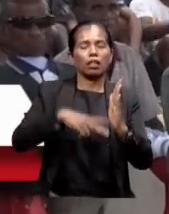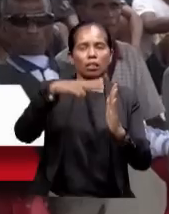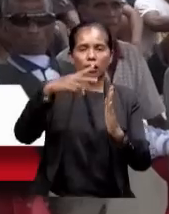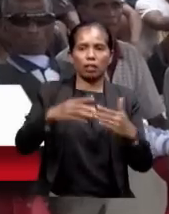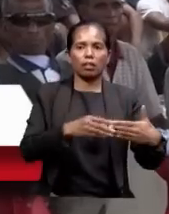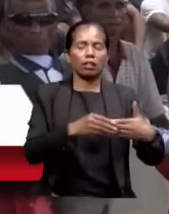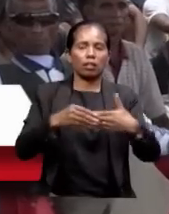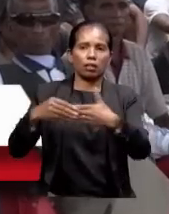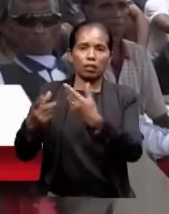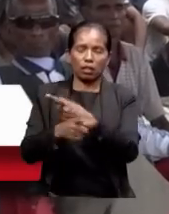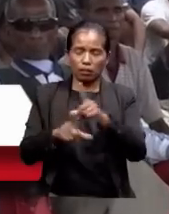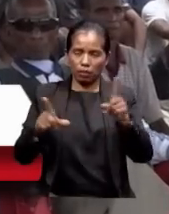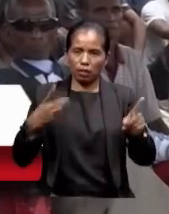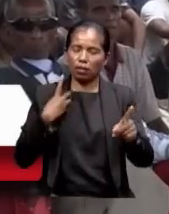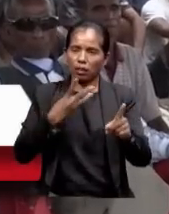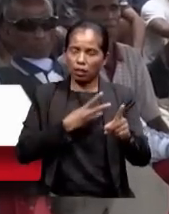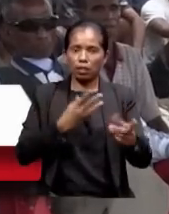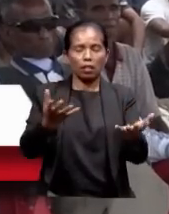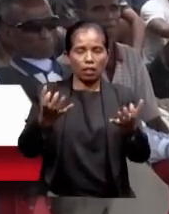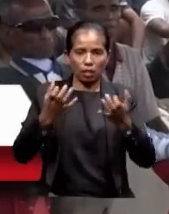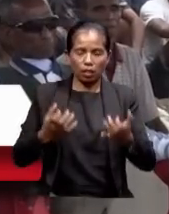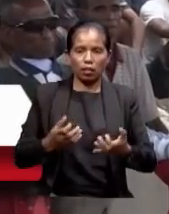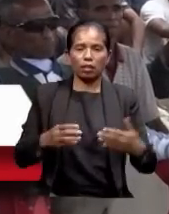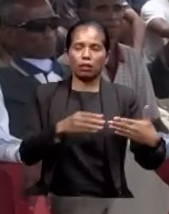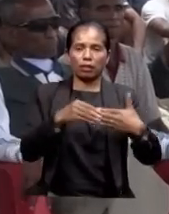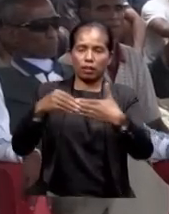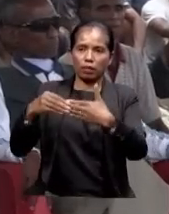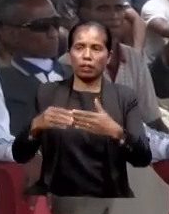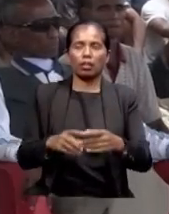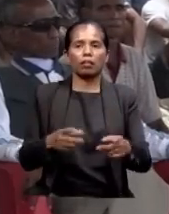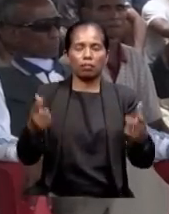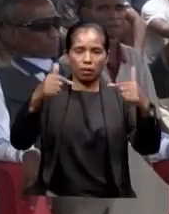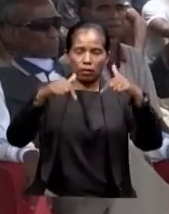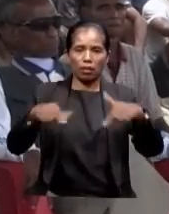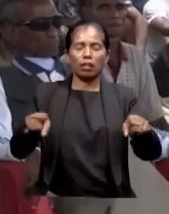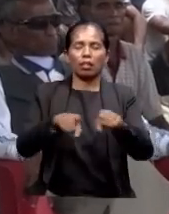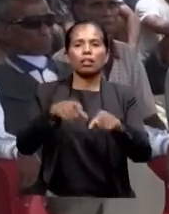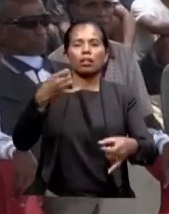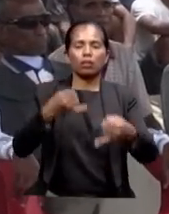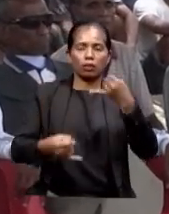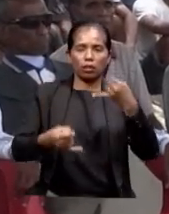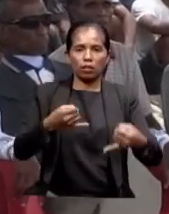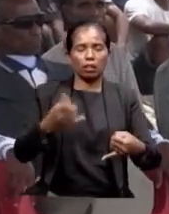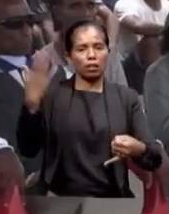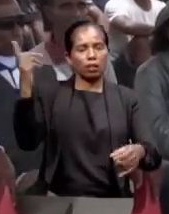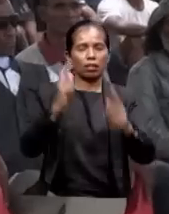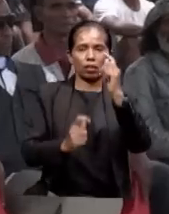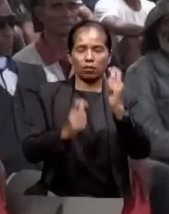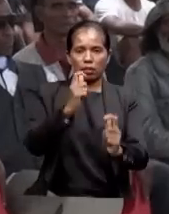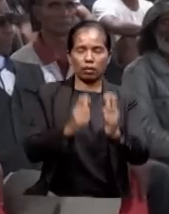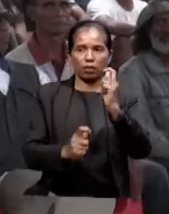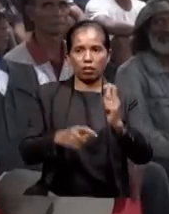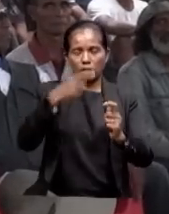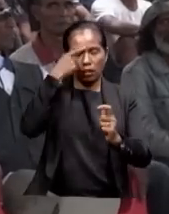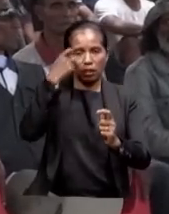sucesu, mai ita karek liberta du povo. Mai fale a justiça ainda e a tribunal.